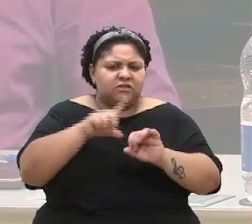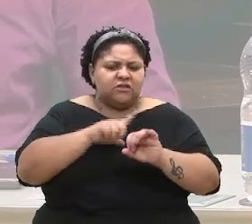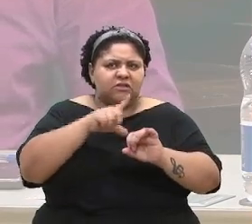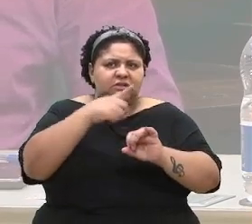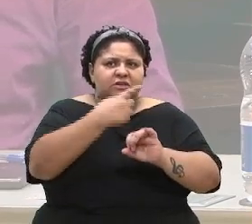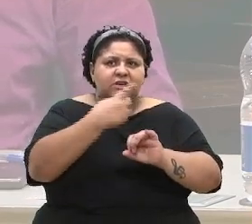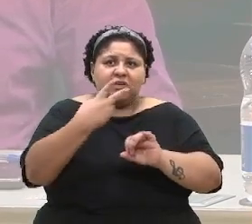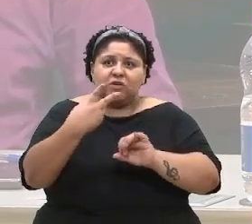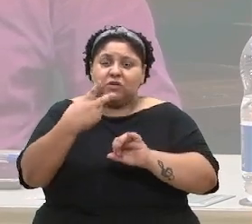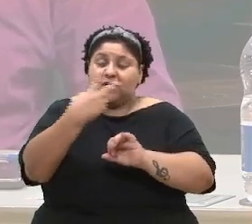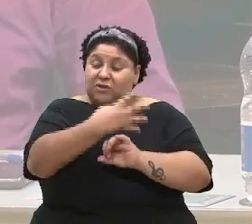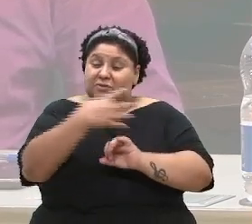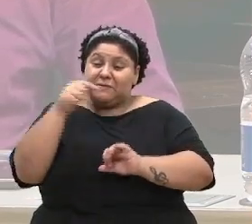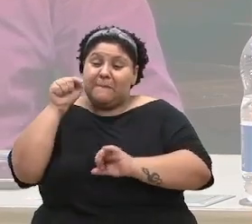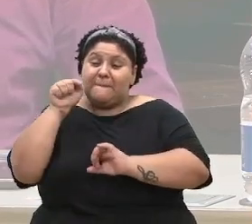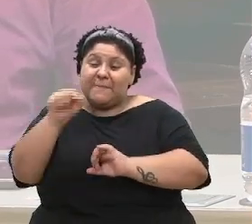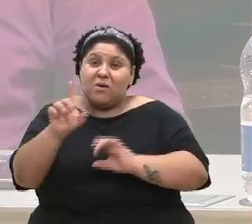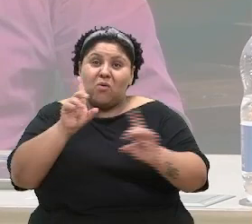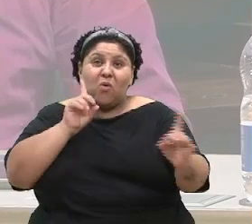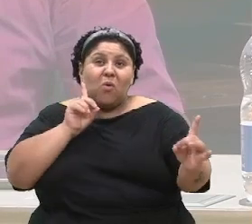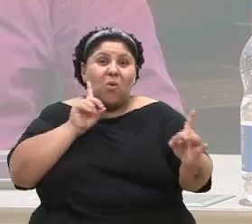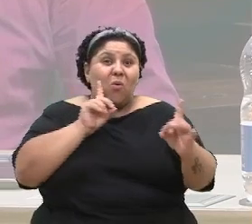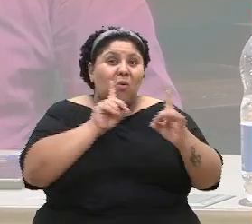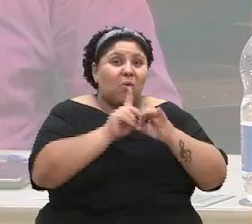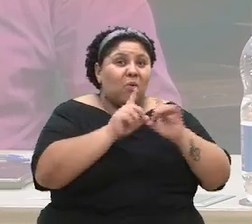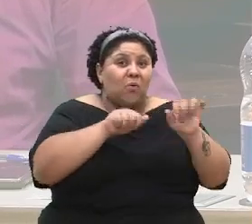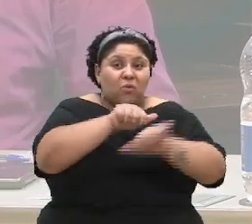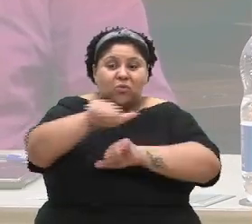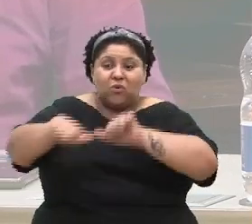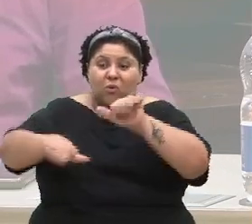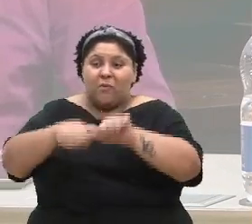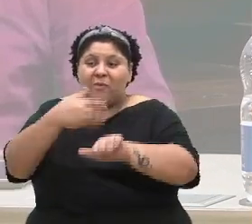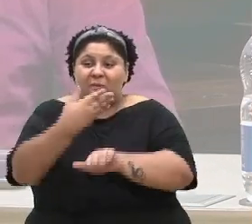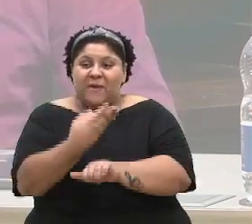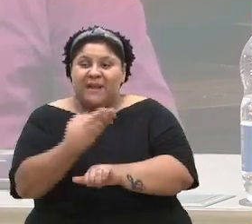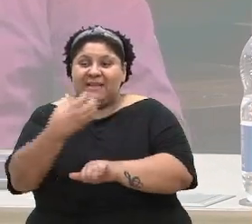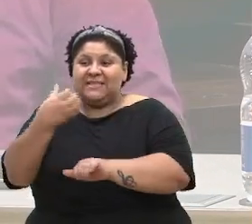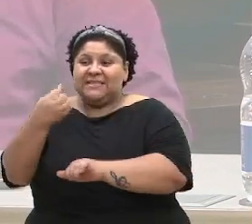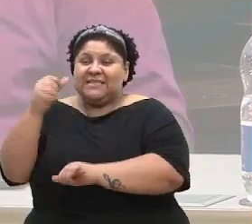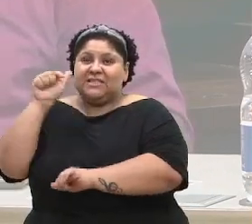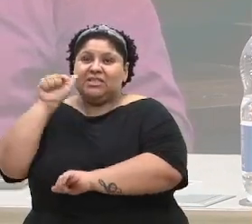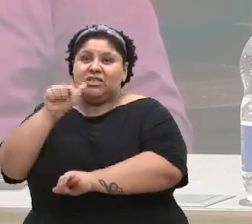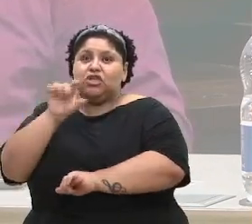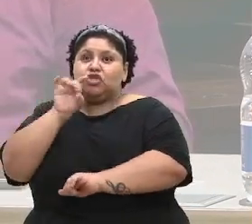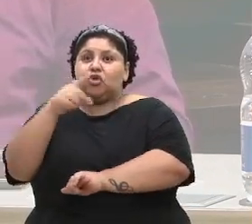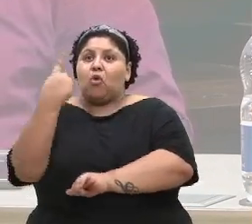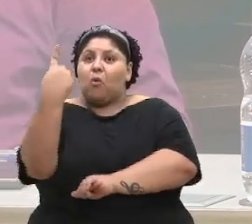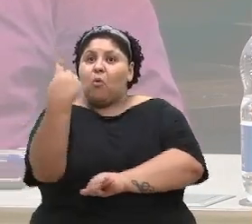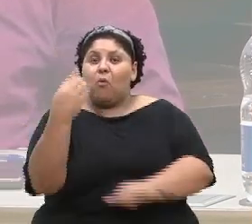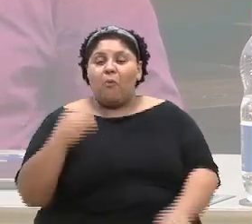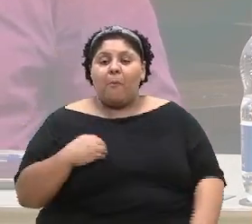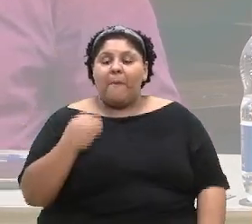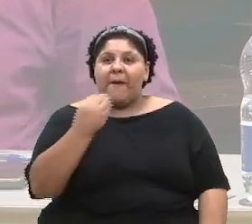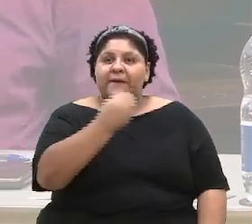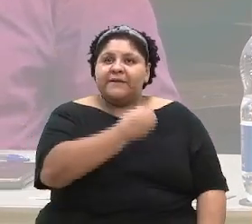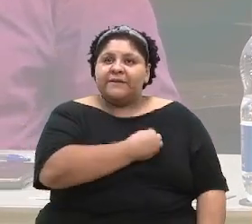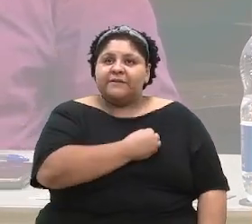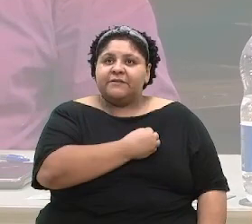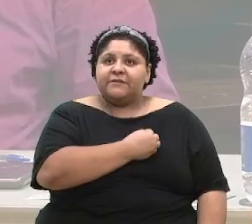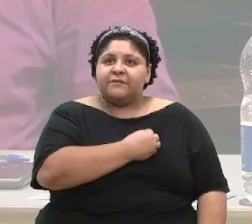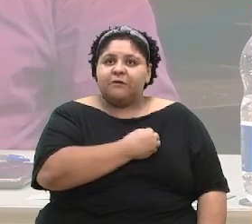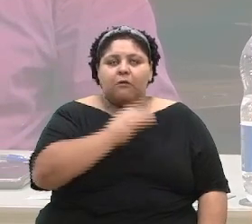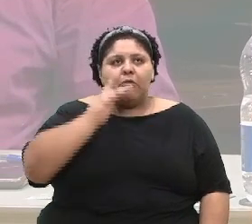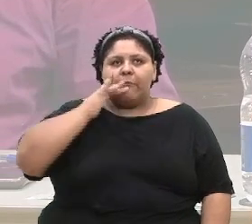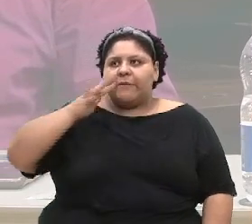mil consultas com especialistas, nós passamos para 46 mil, porque às vezes tinha um especialista só numa especialidade, por exemplo, a